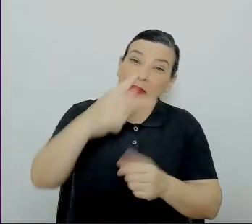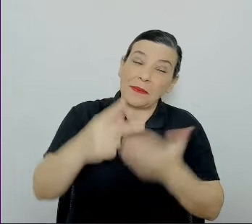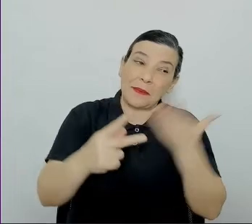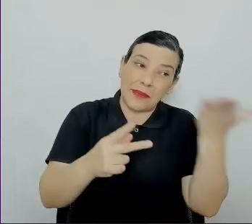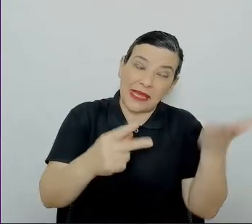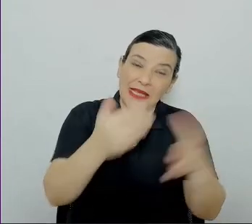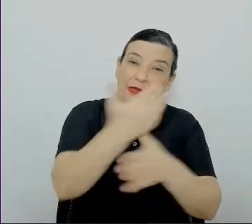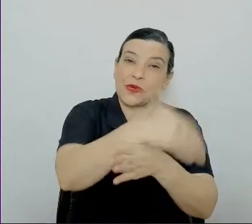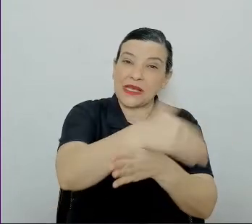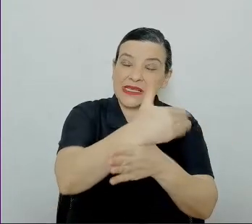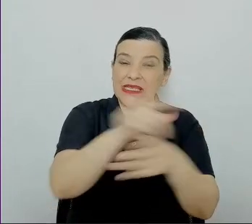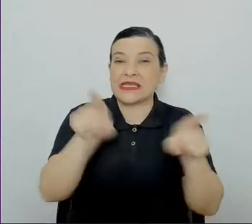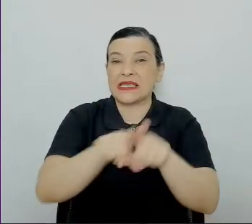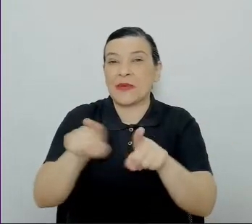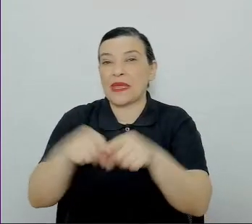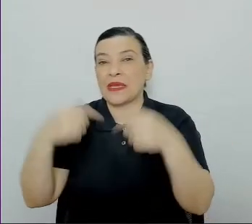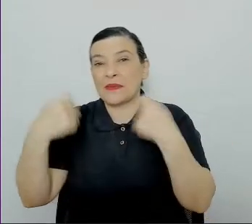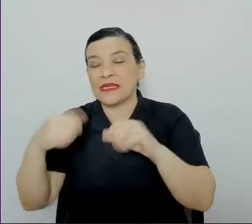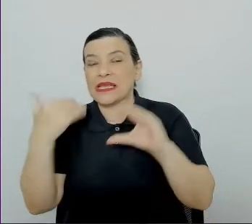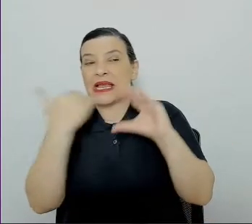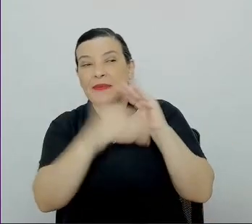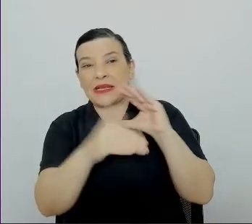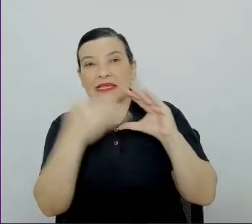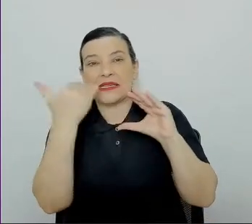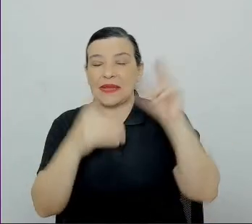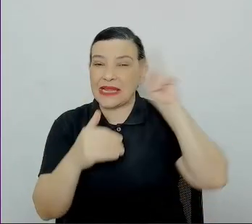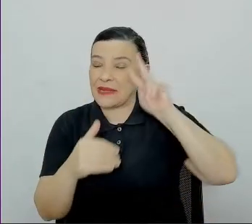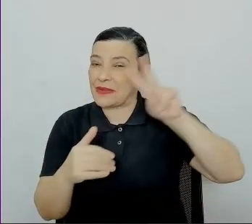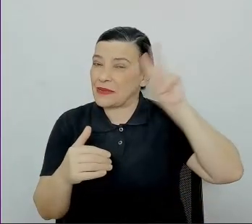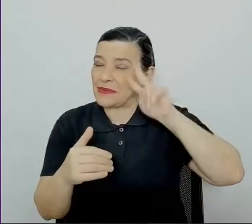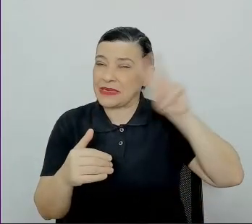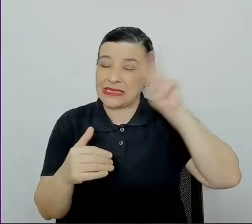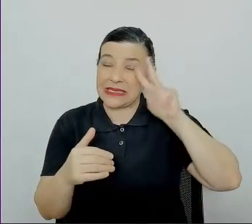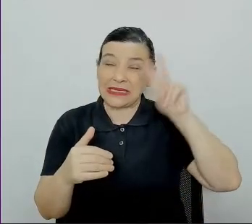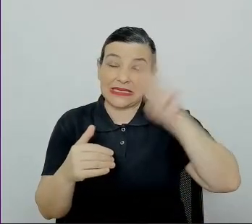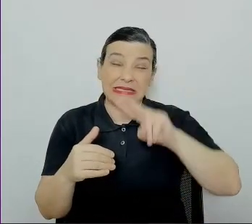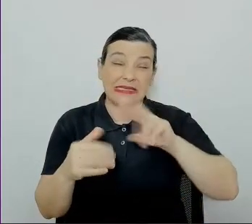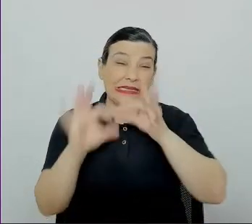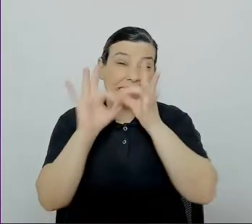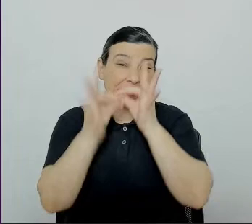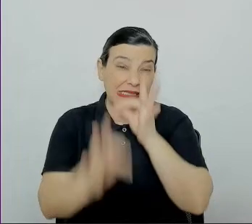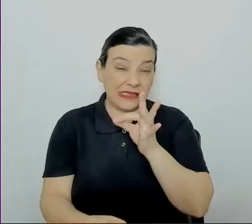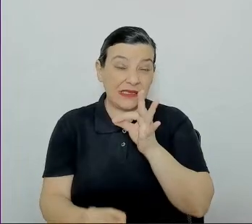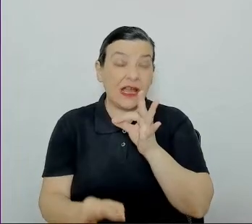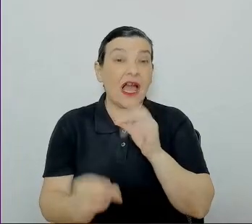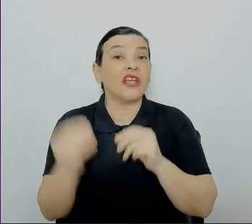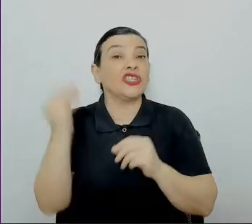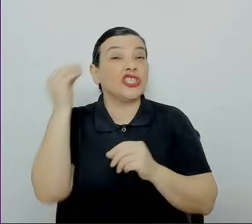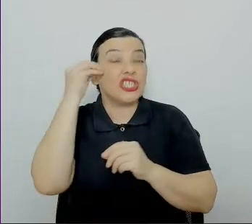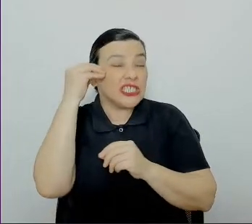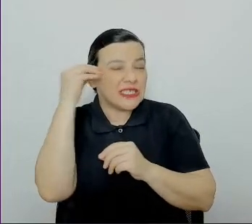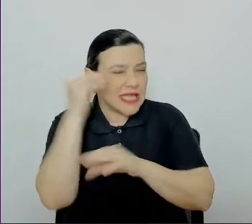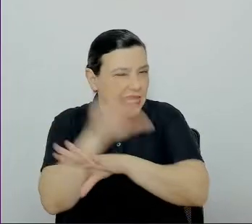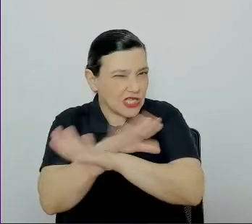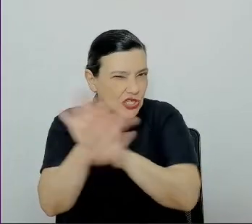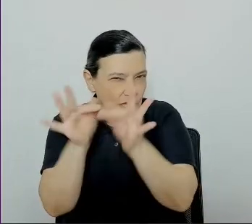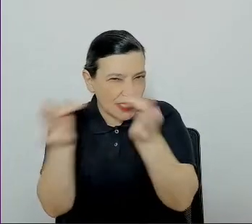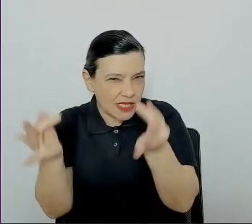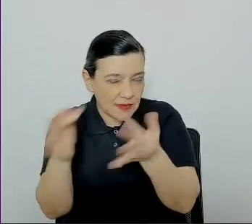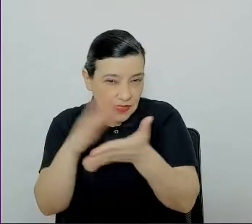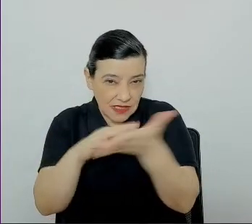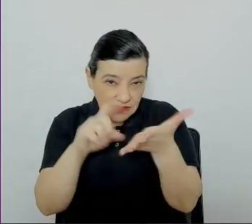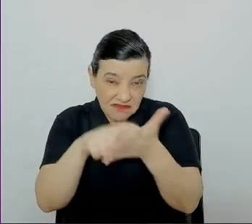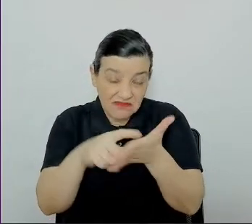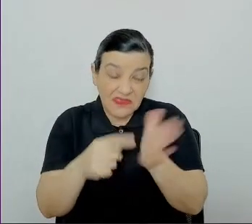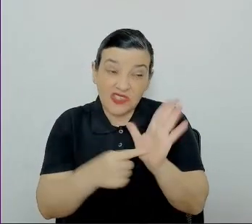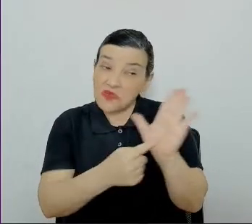aceitar, a gente ia ter que mandar lembrete para ele, ia ser mega complexo, um projetão. Mas a gente fez isso e viu, olha, não tem adesão, as pessoas não estão usando, não